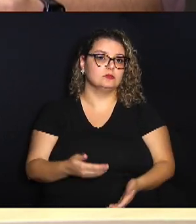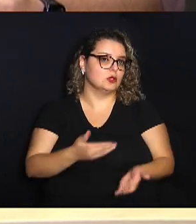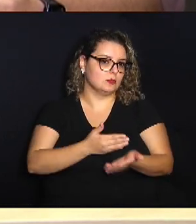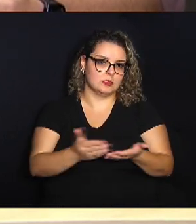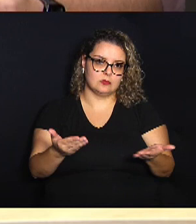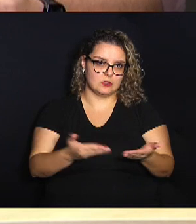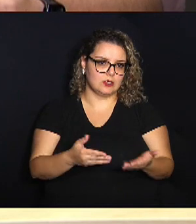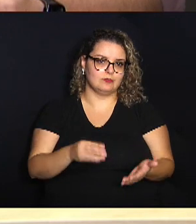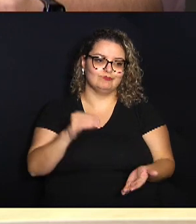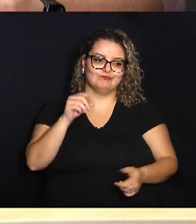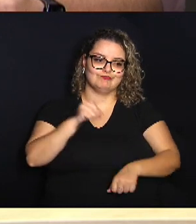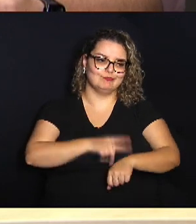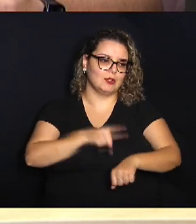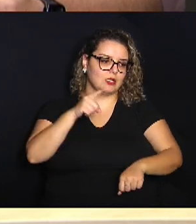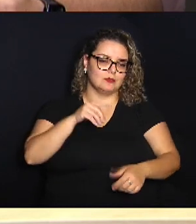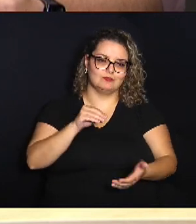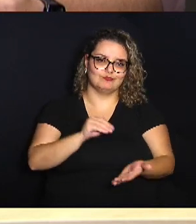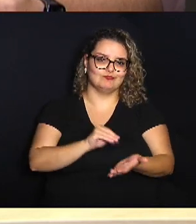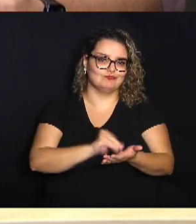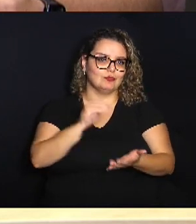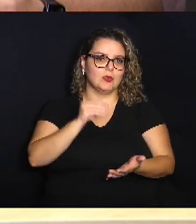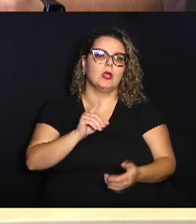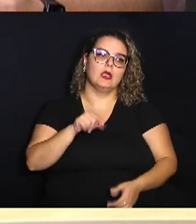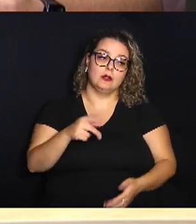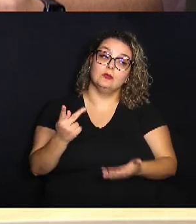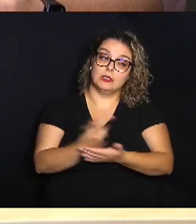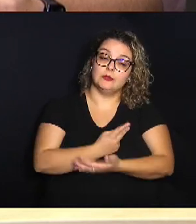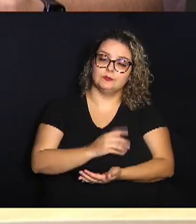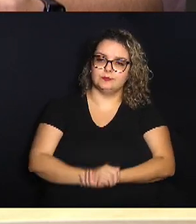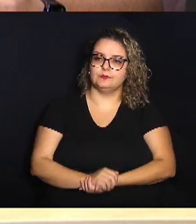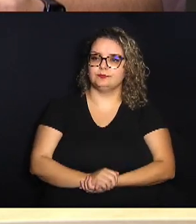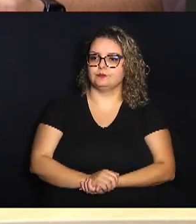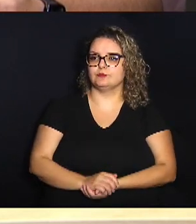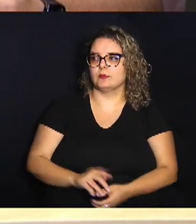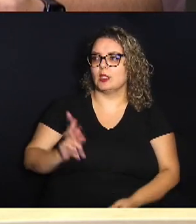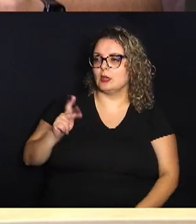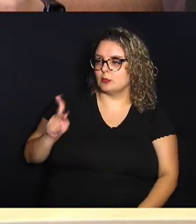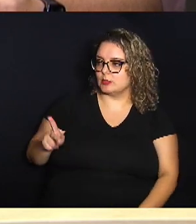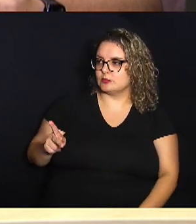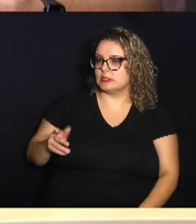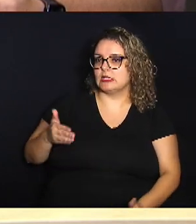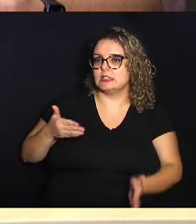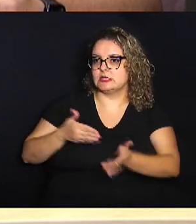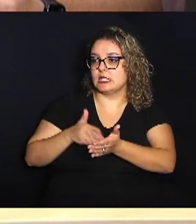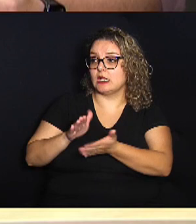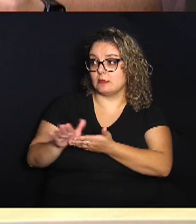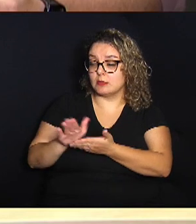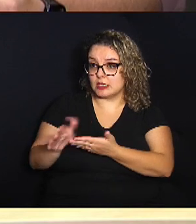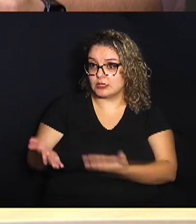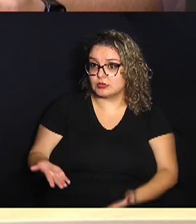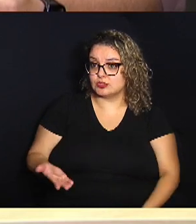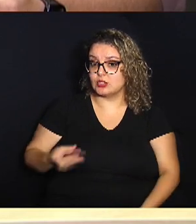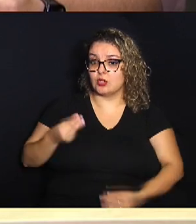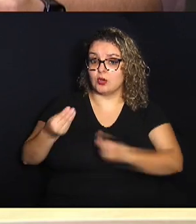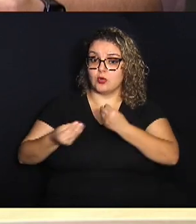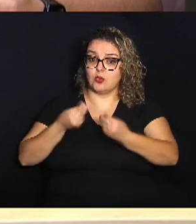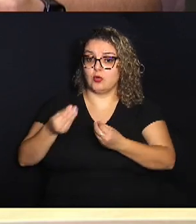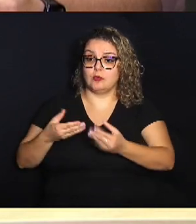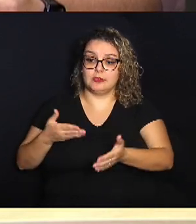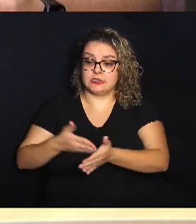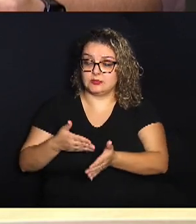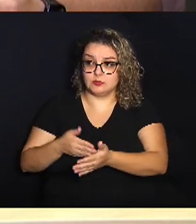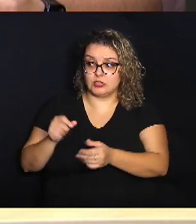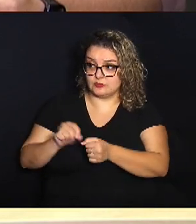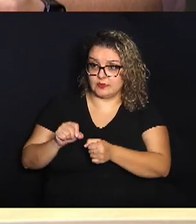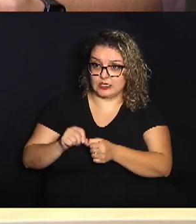Deixar para a última hora é sempre um erro. E, professor, na questão desse limite de gastos, como que esse limite deve ser